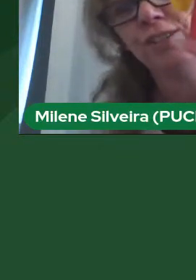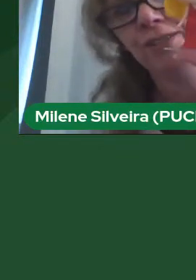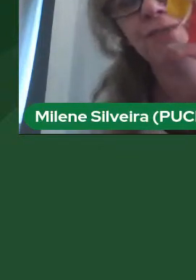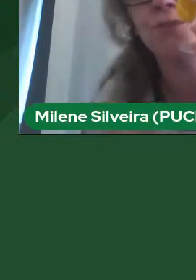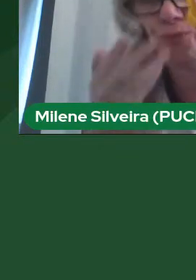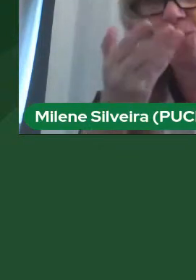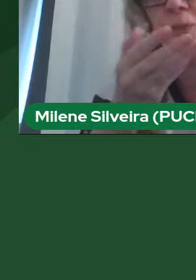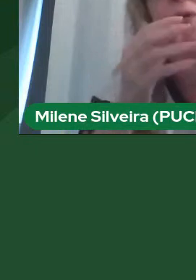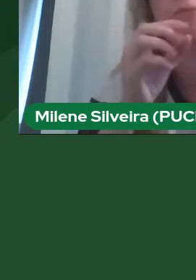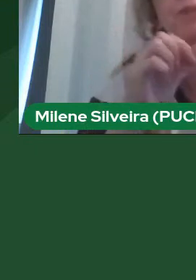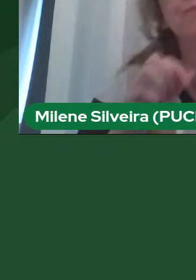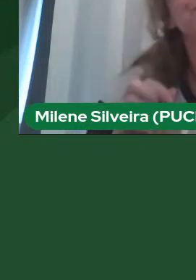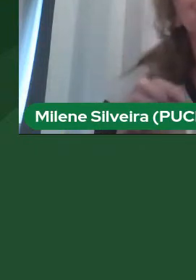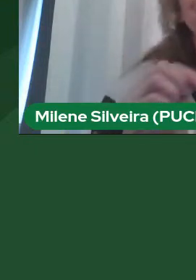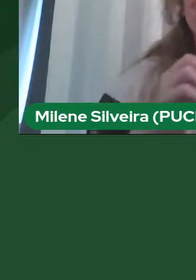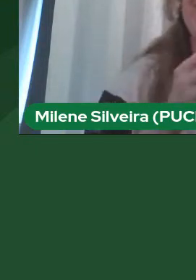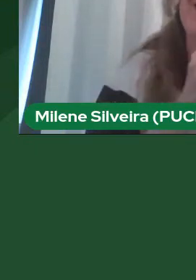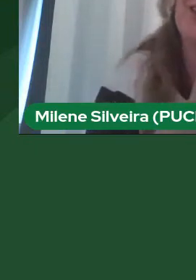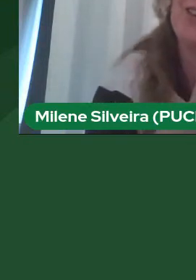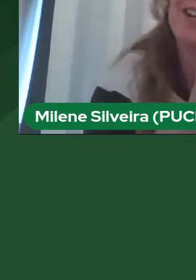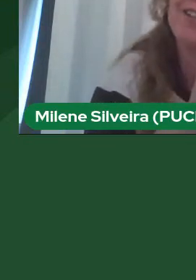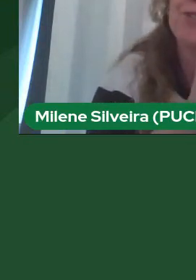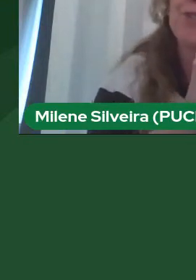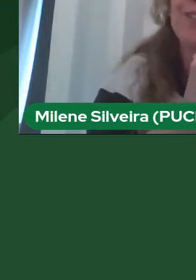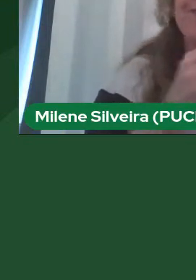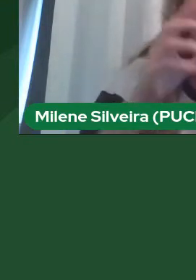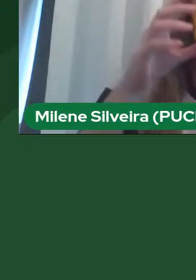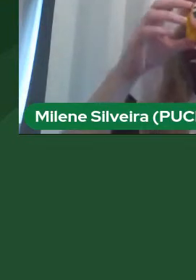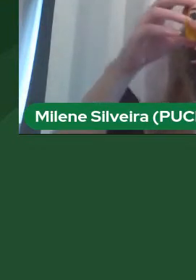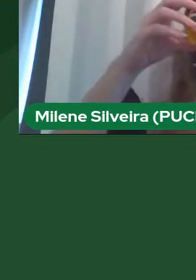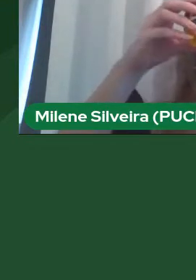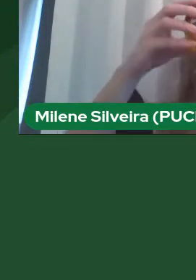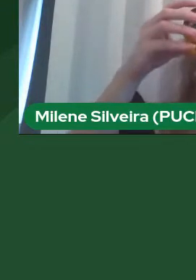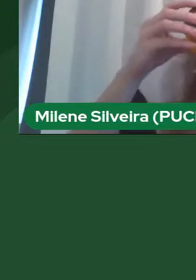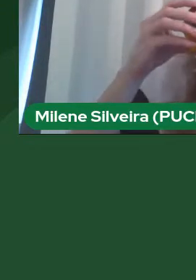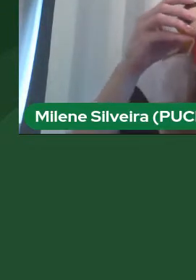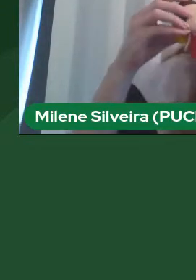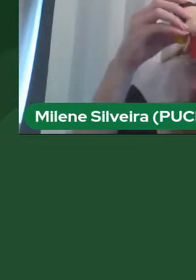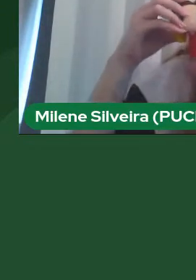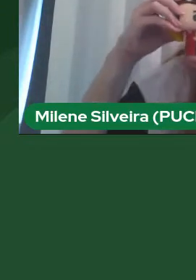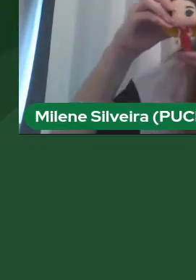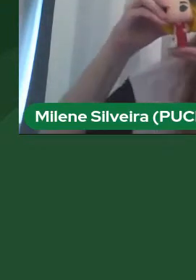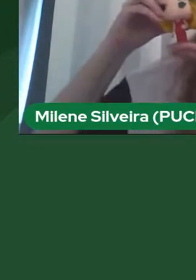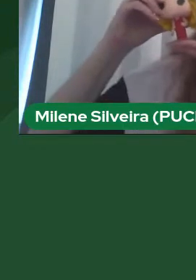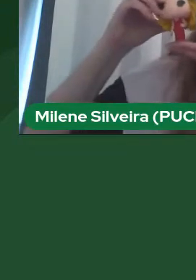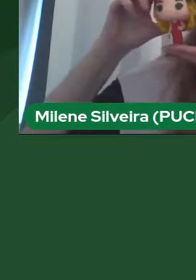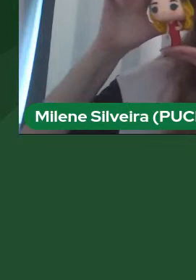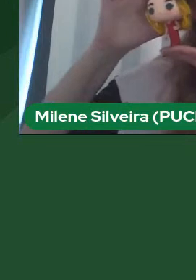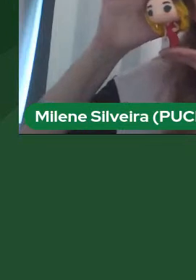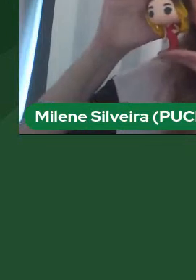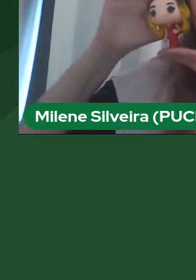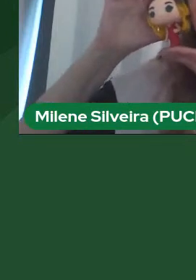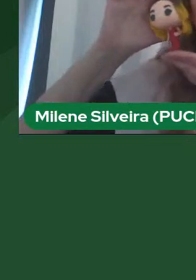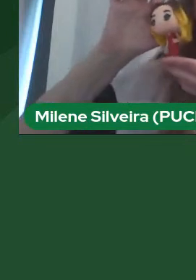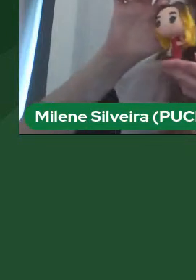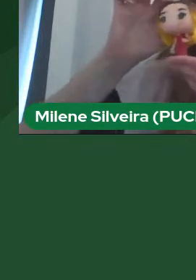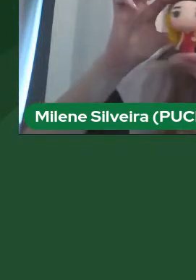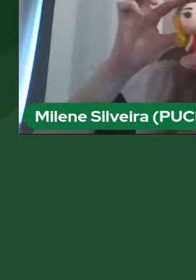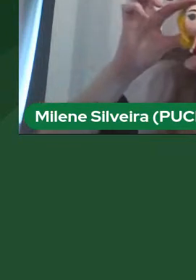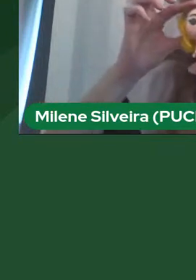de Funko Pop. Então, agora eu sou... Eu faço parte da minha própria coleção. Aqui, gente.